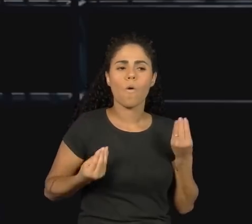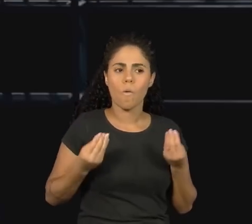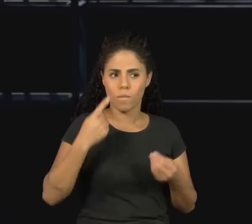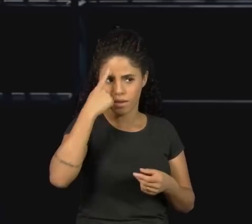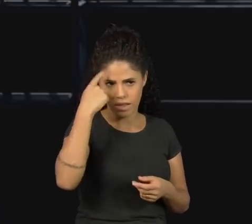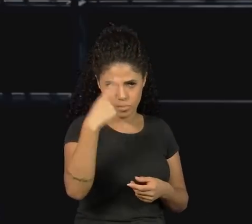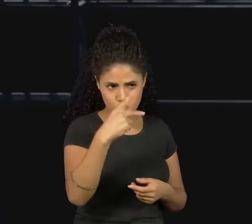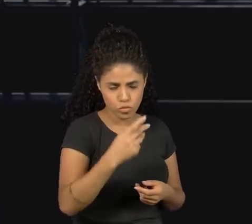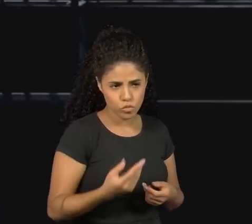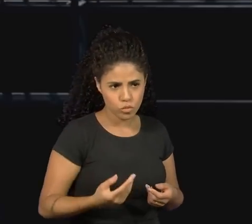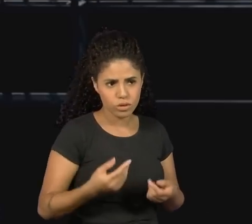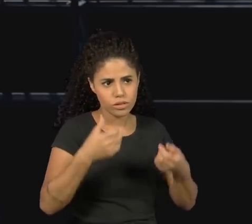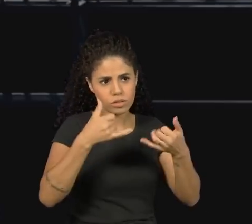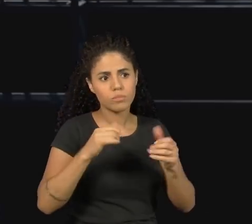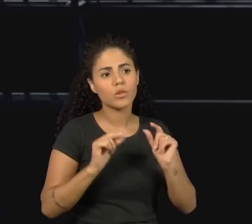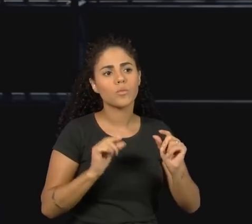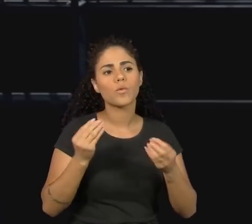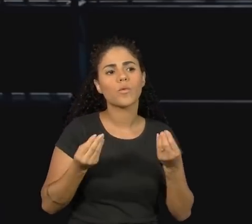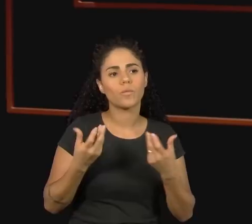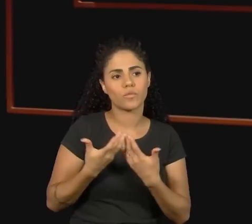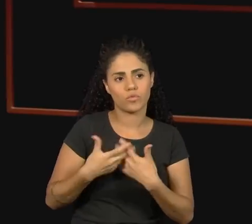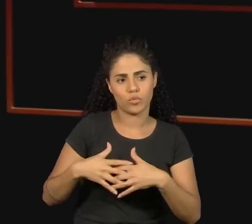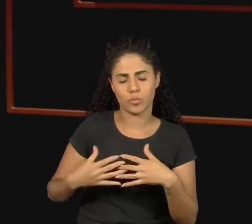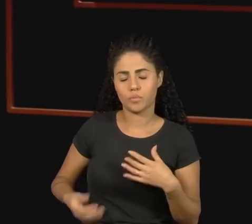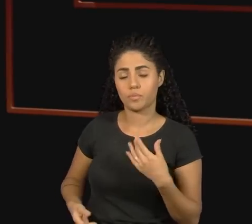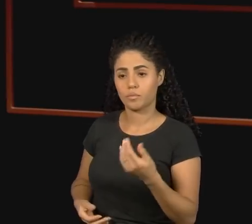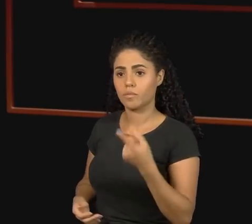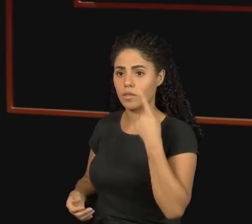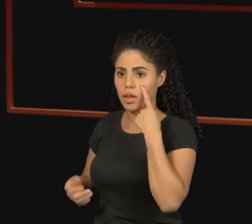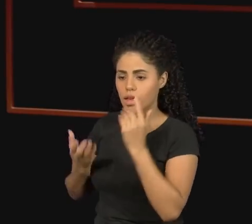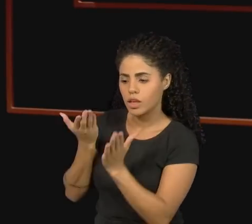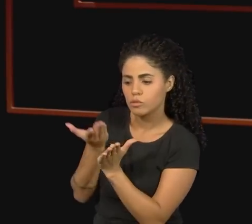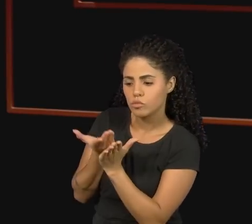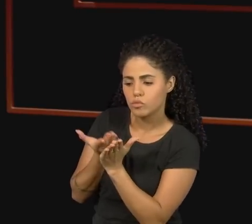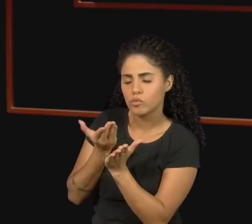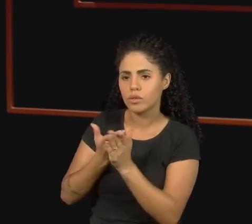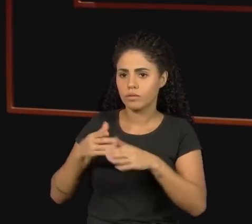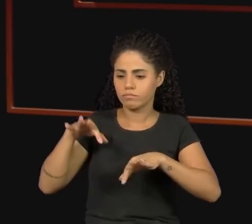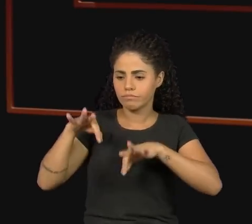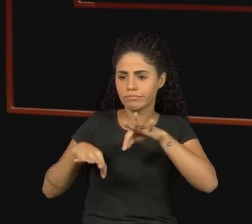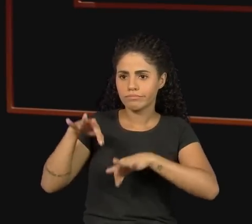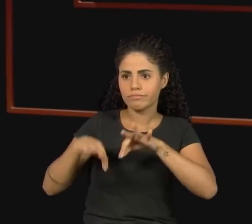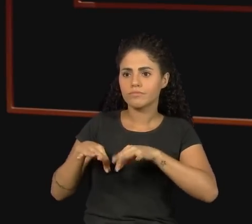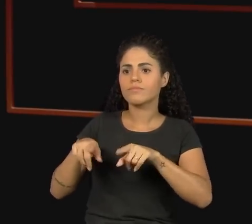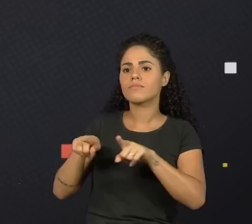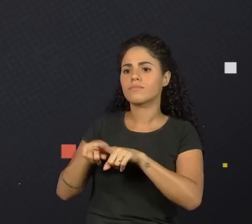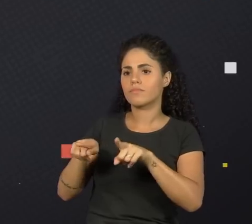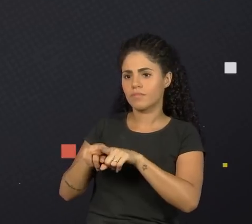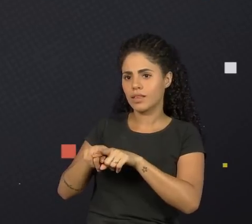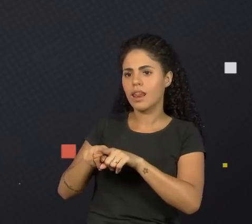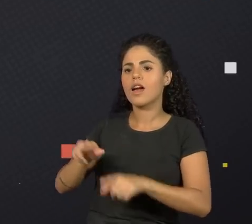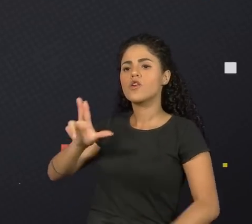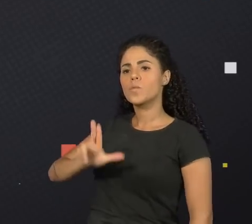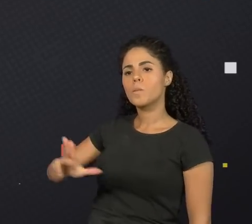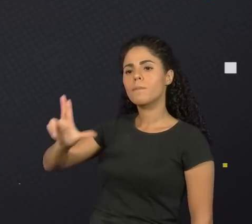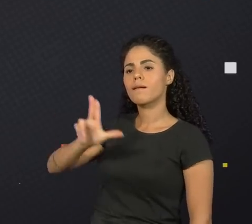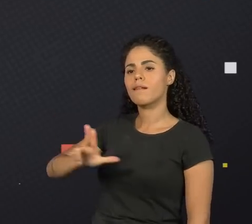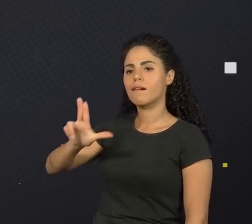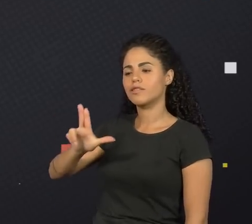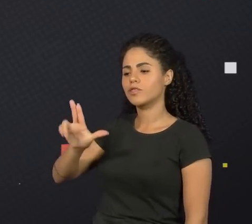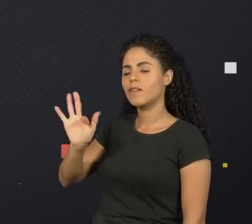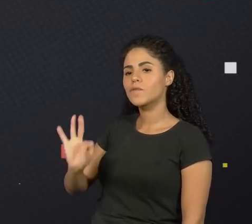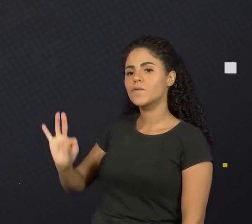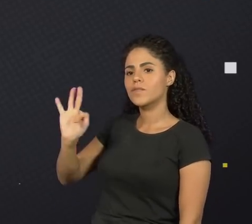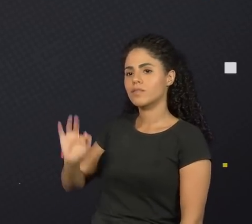foi sua, então conta um pouquinho pra gente. Foi o seguinte, estudei oficina desde que eu entrei na Federal de Uberlândia, através de um professor,